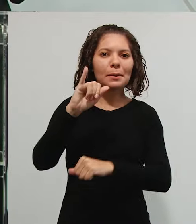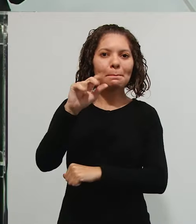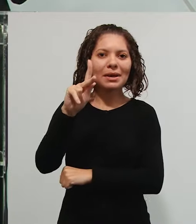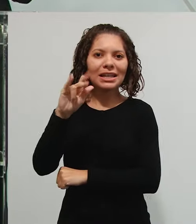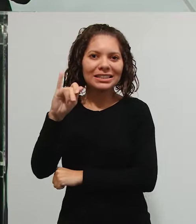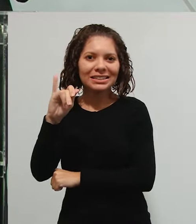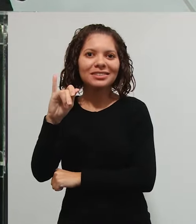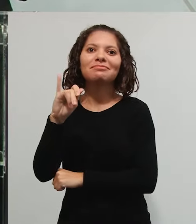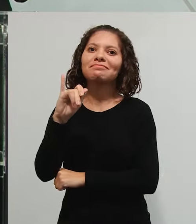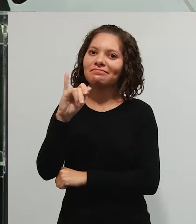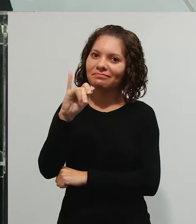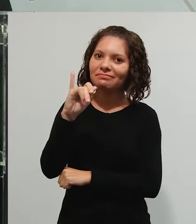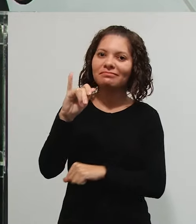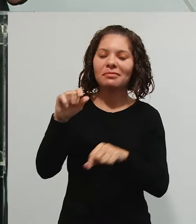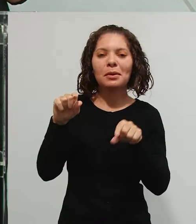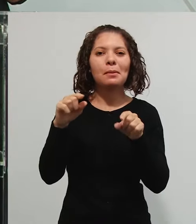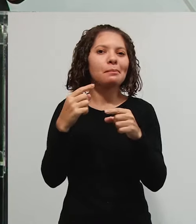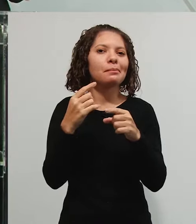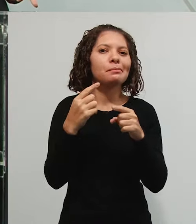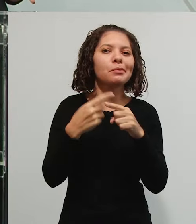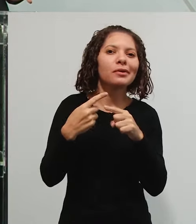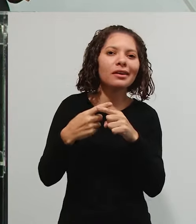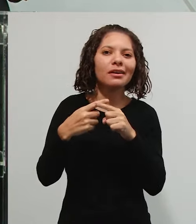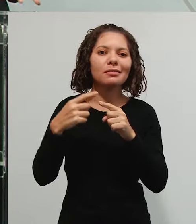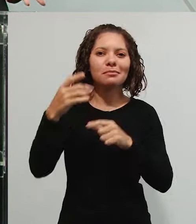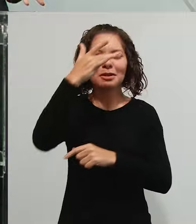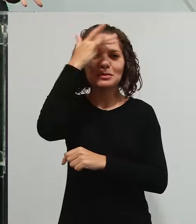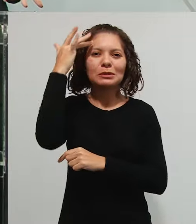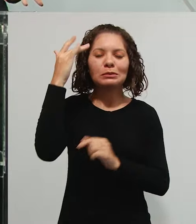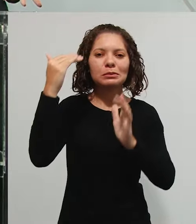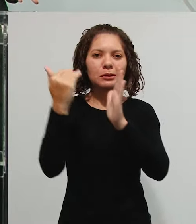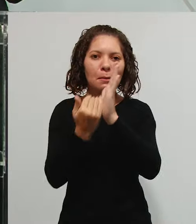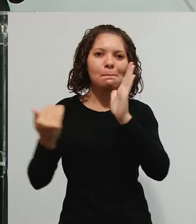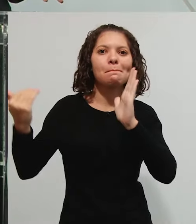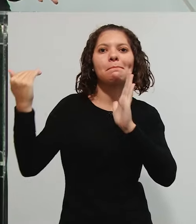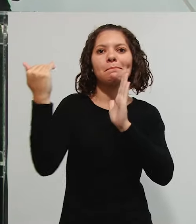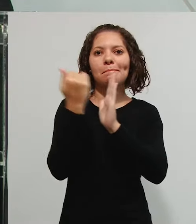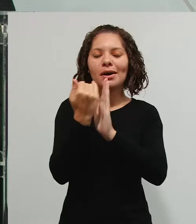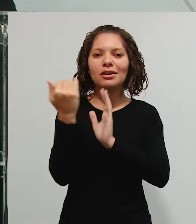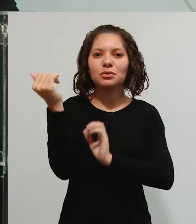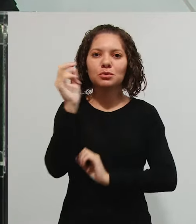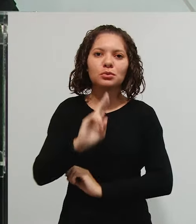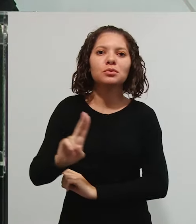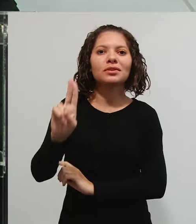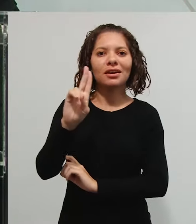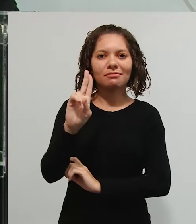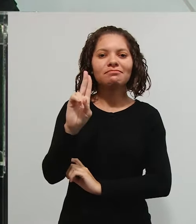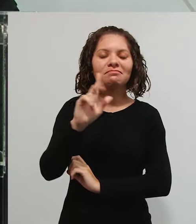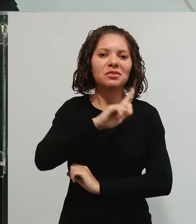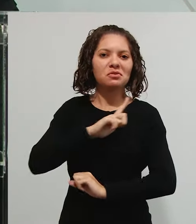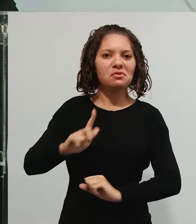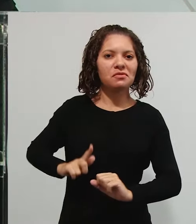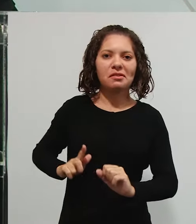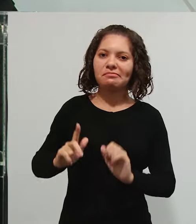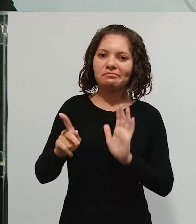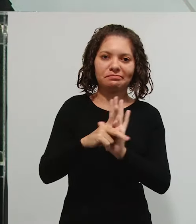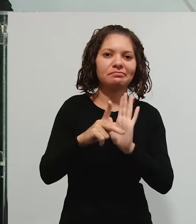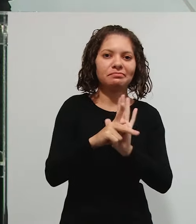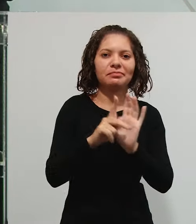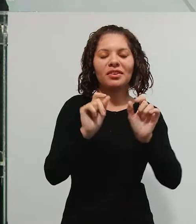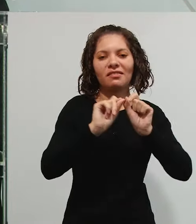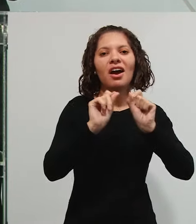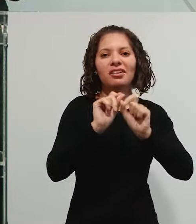ali o consumo reduz né o IPI por exemplo Então é isso que tá que acabou de de ser mencionado tá